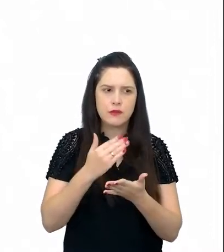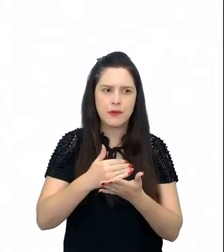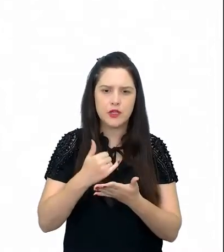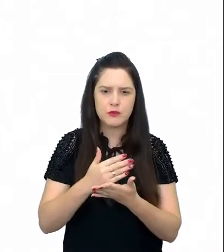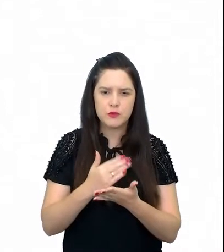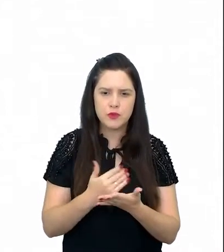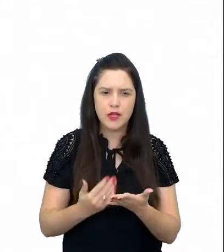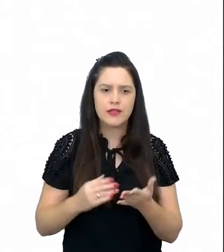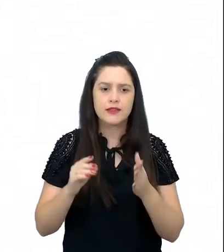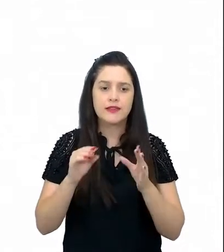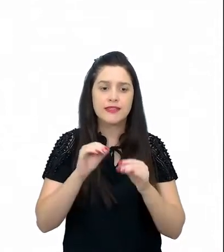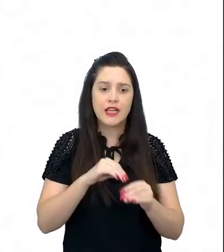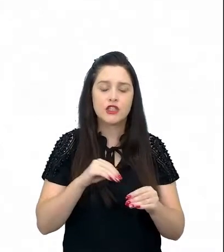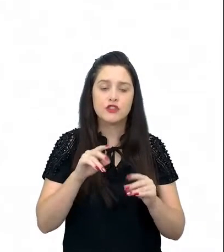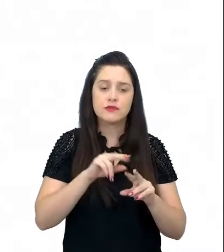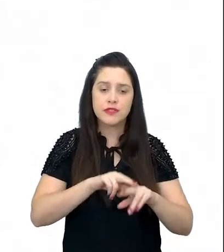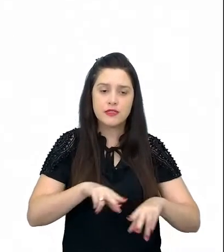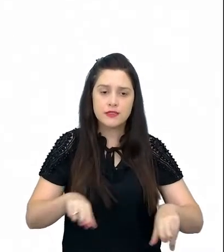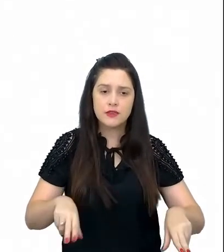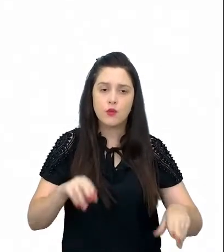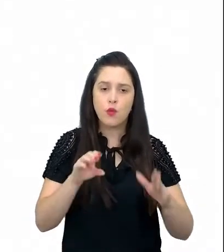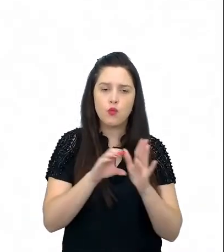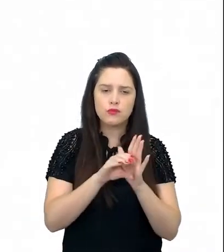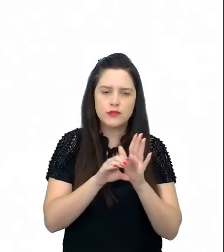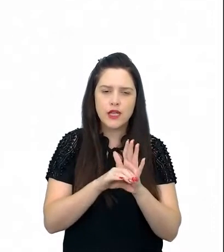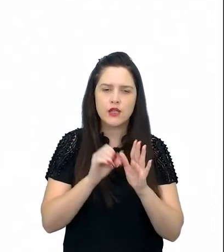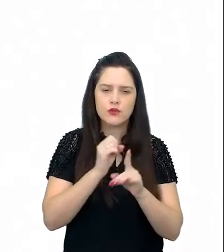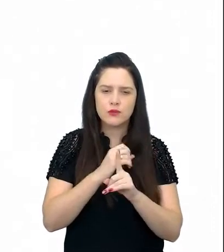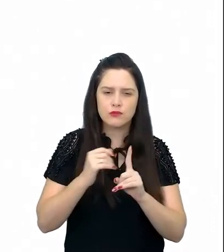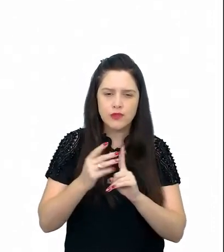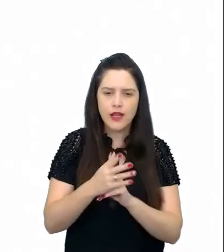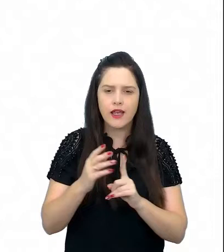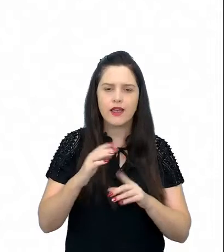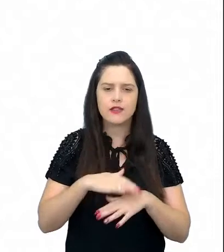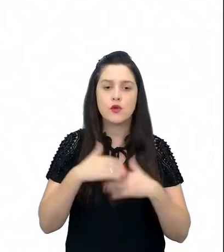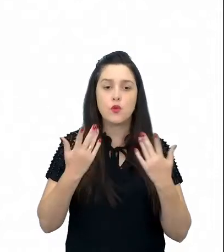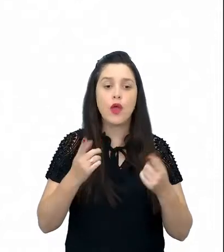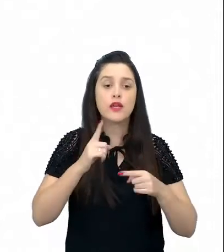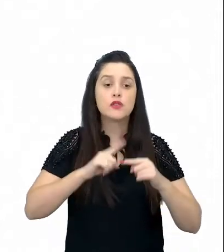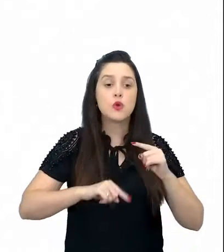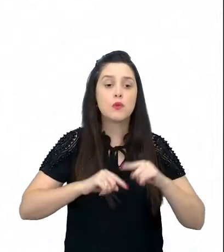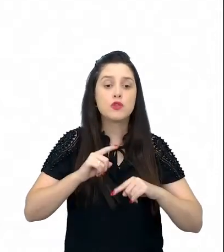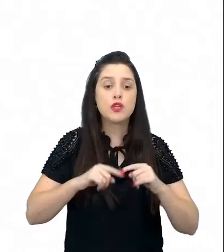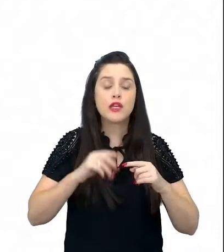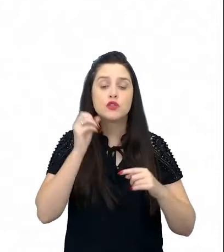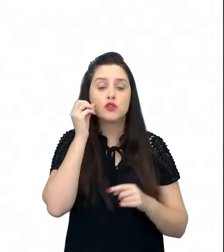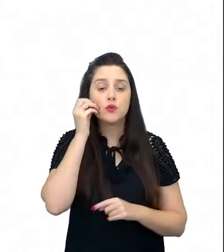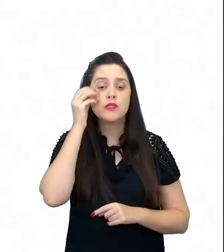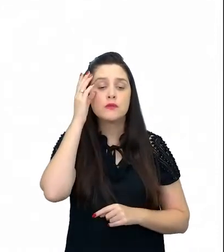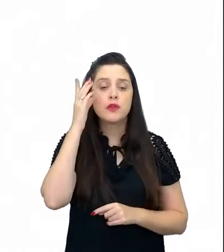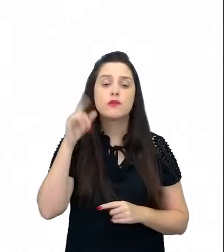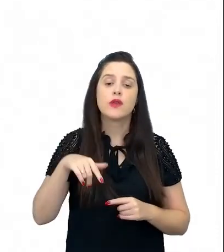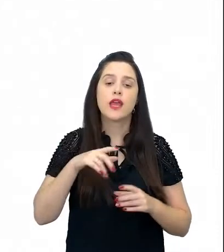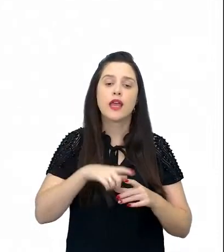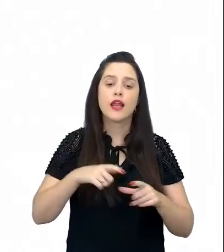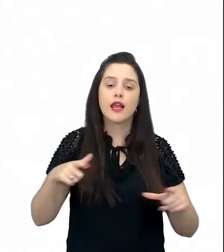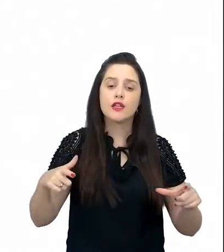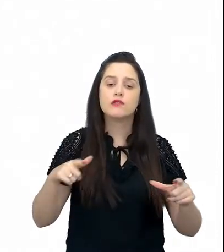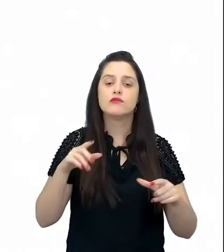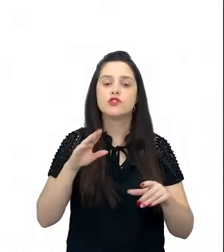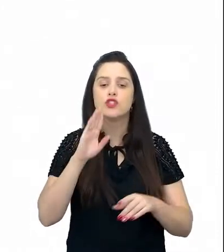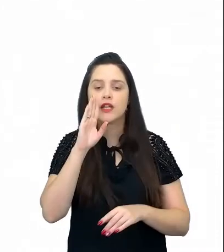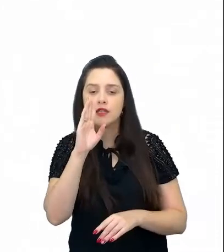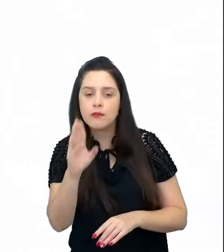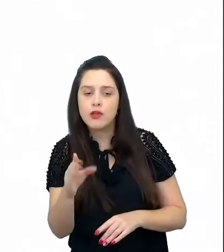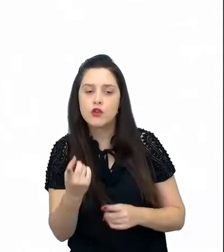em contextos socioculturais, ambientais e outras áreas. Quais são os objetos de conhecimento? Grandezas diretamente e